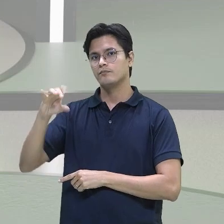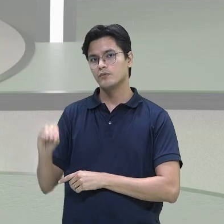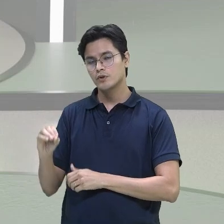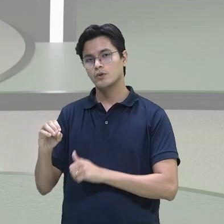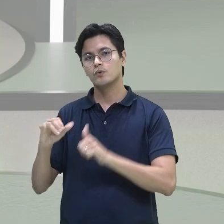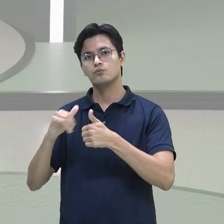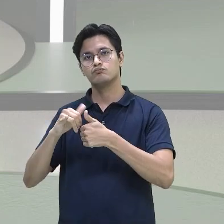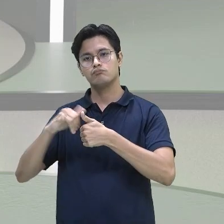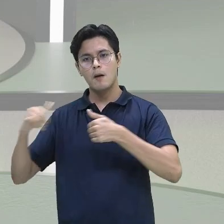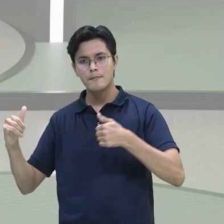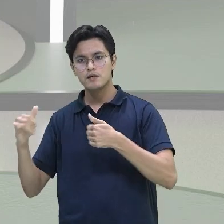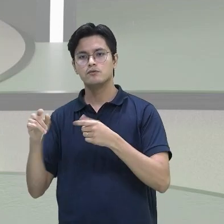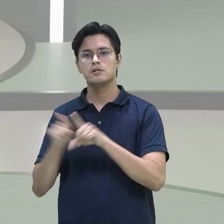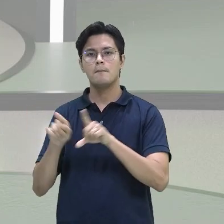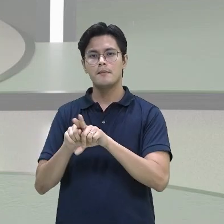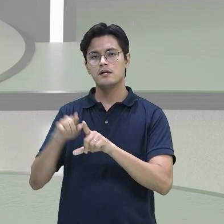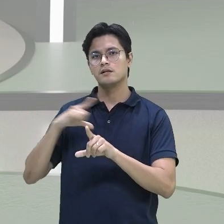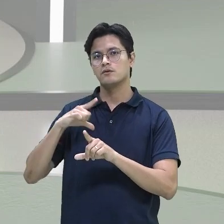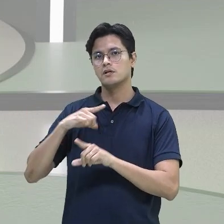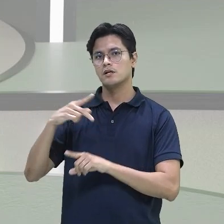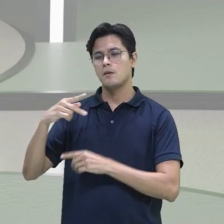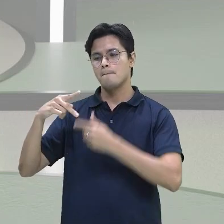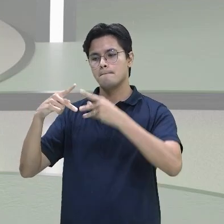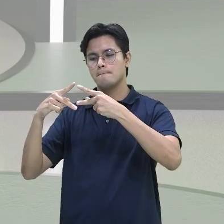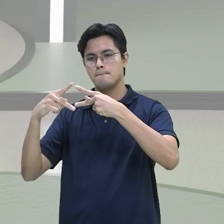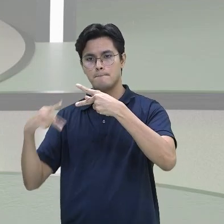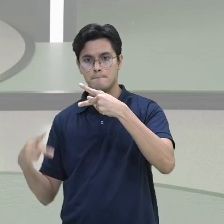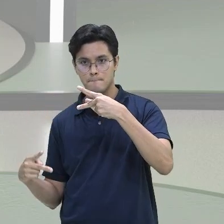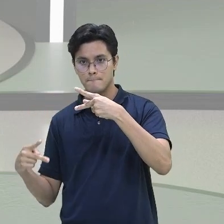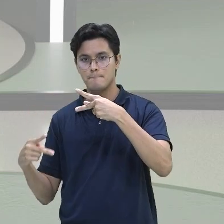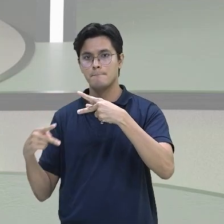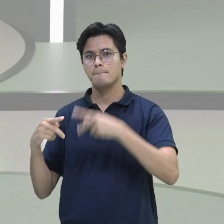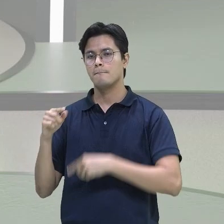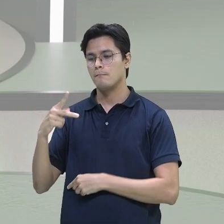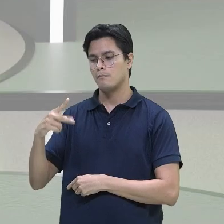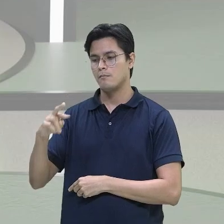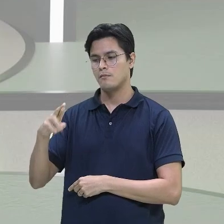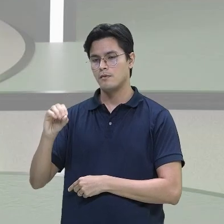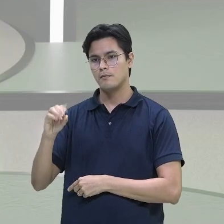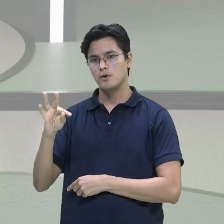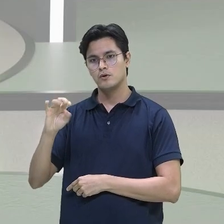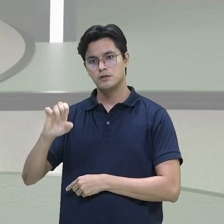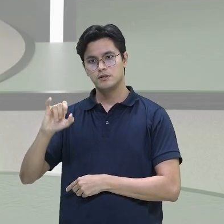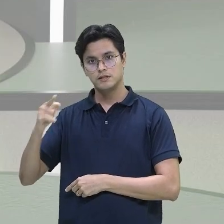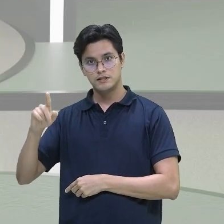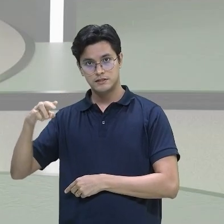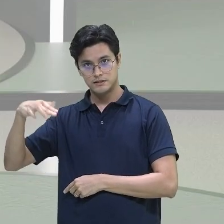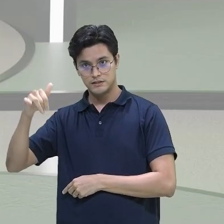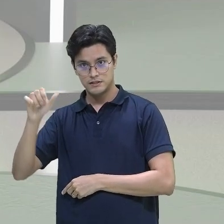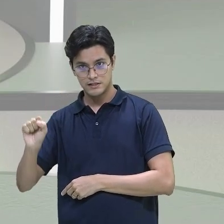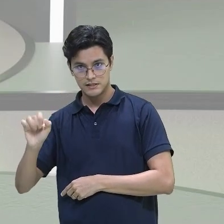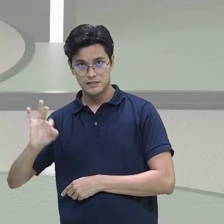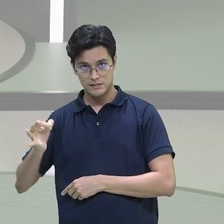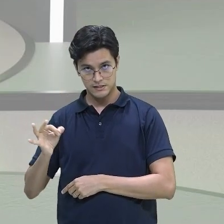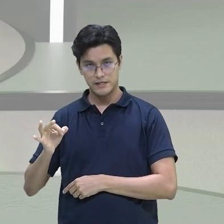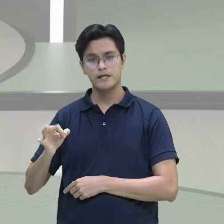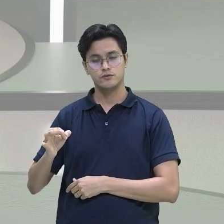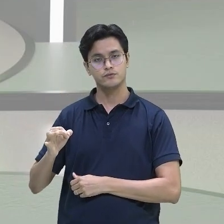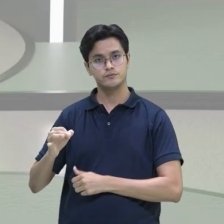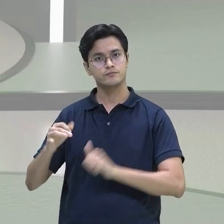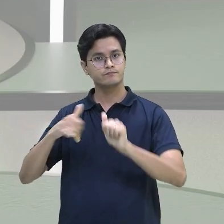pouco, tá? Lembrando que as proteínas são a junção de vários aminoácidos. E aí nós temos também os